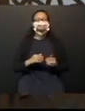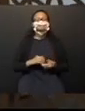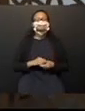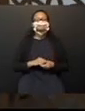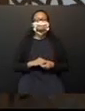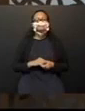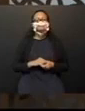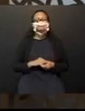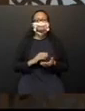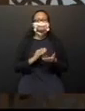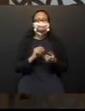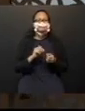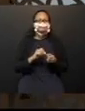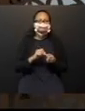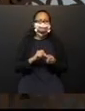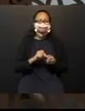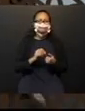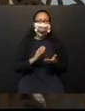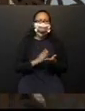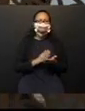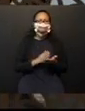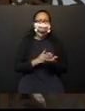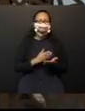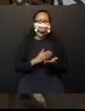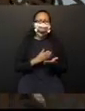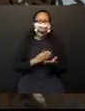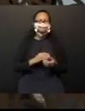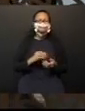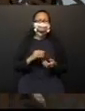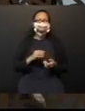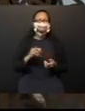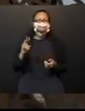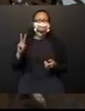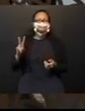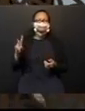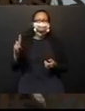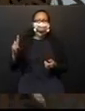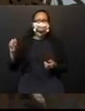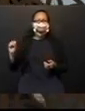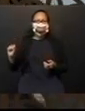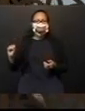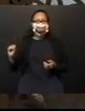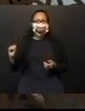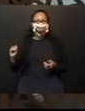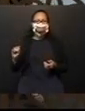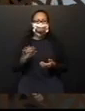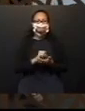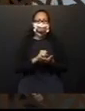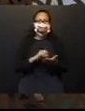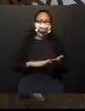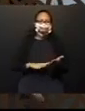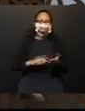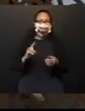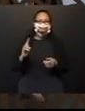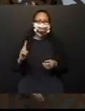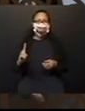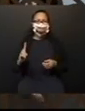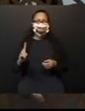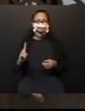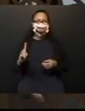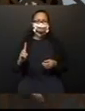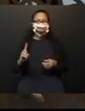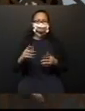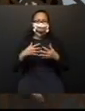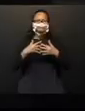Olha que beleza a tarefinha lá na 218. Nós temos o exercício 1, que é resolver